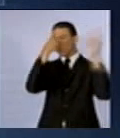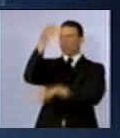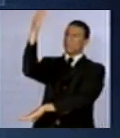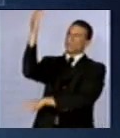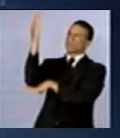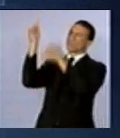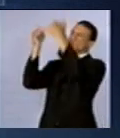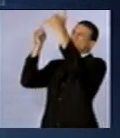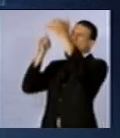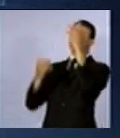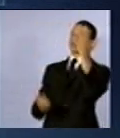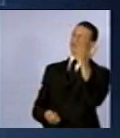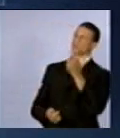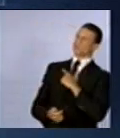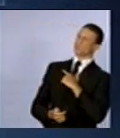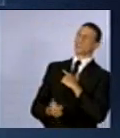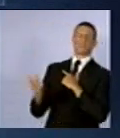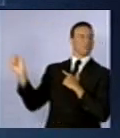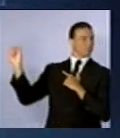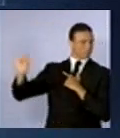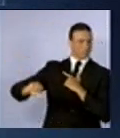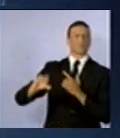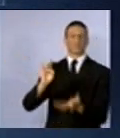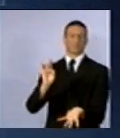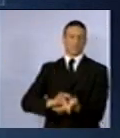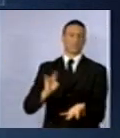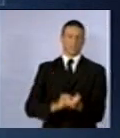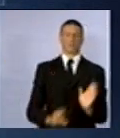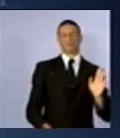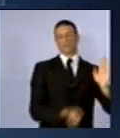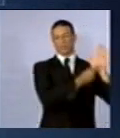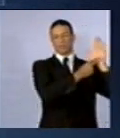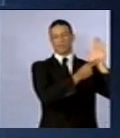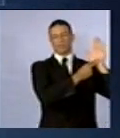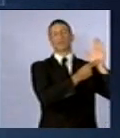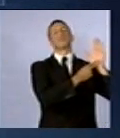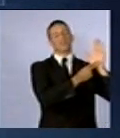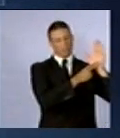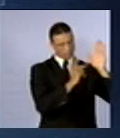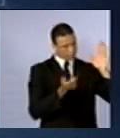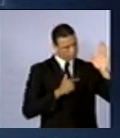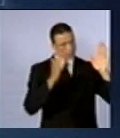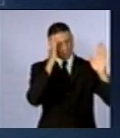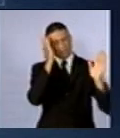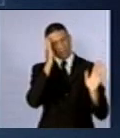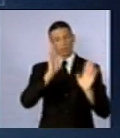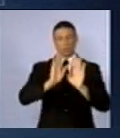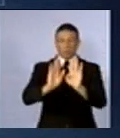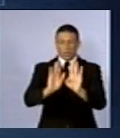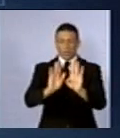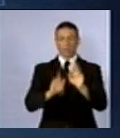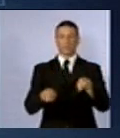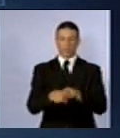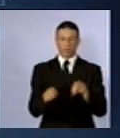transmissão acarreta, é uma coisa feia, não resta dúvida. Né? Esses interesses, a desvalorização imobiliária, ou a